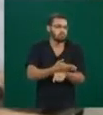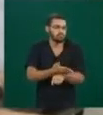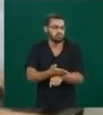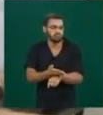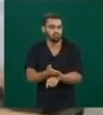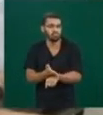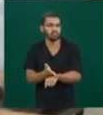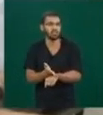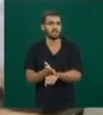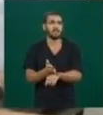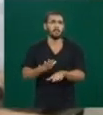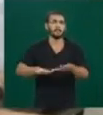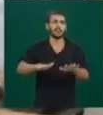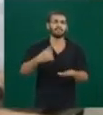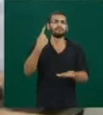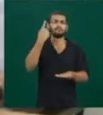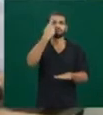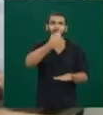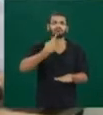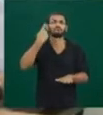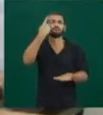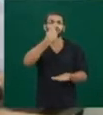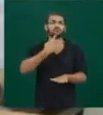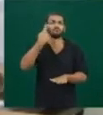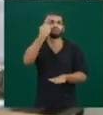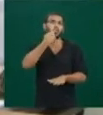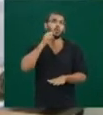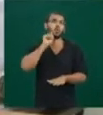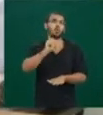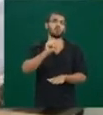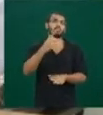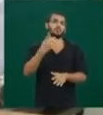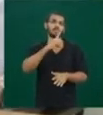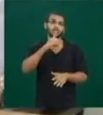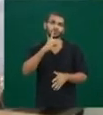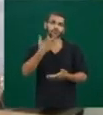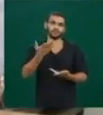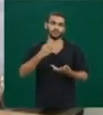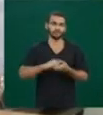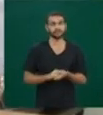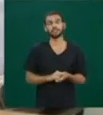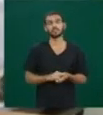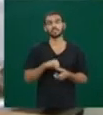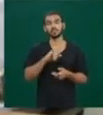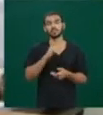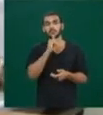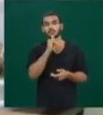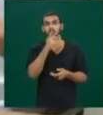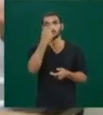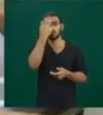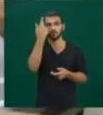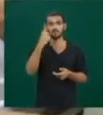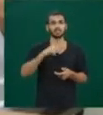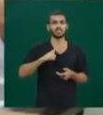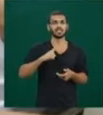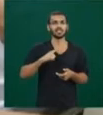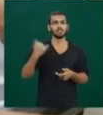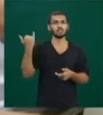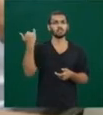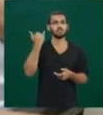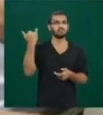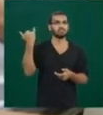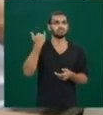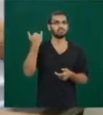O prolongado, nesse caso, seria um período acima de 8 horas diárias, por exemplo. Se a pessoa, então, está exposta a uma fonte